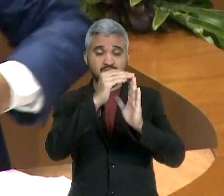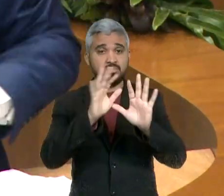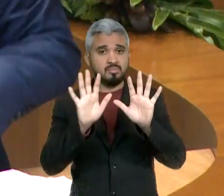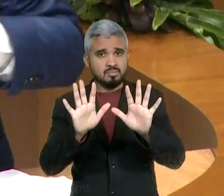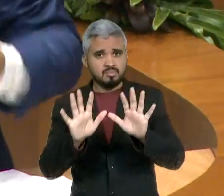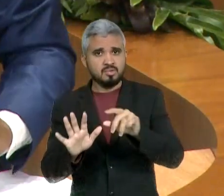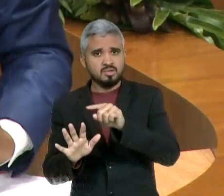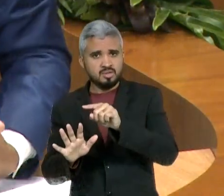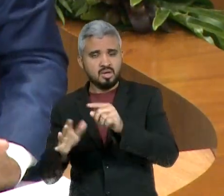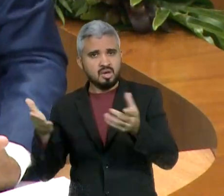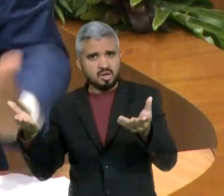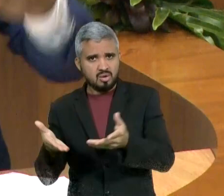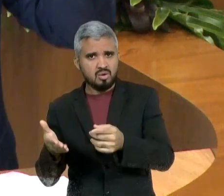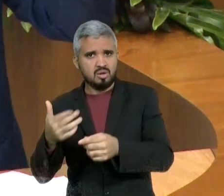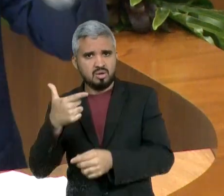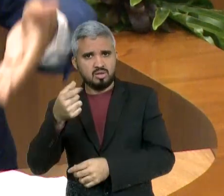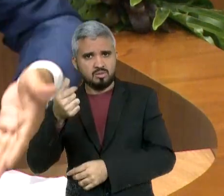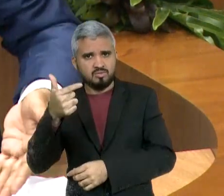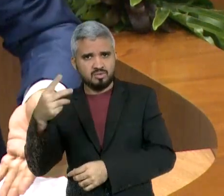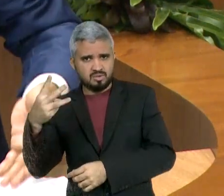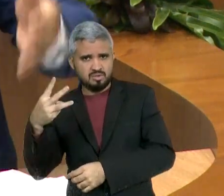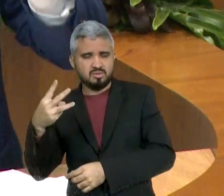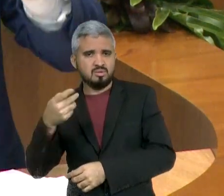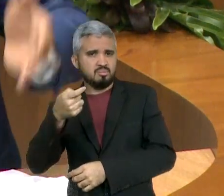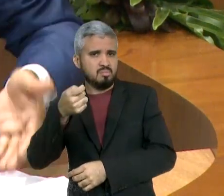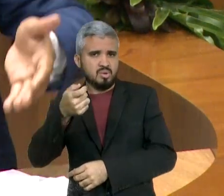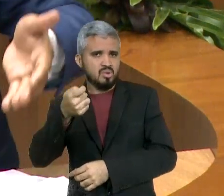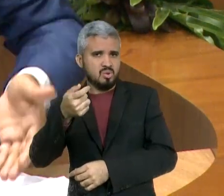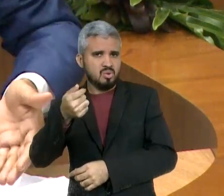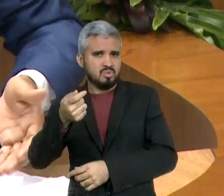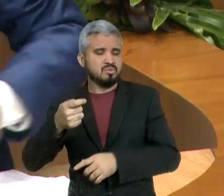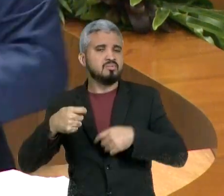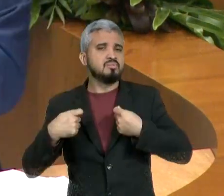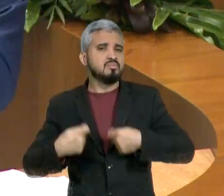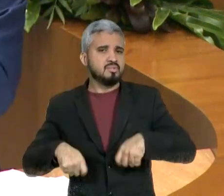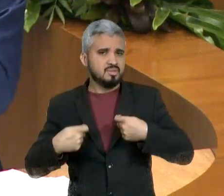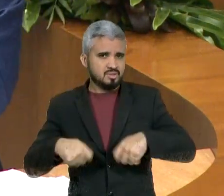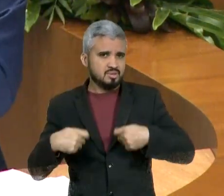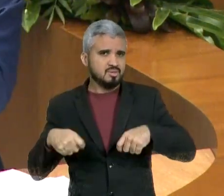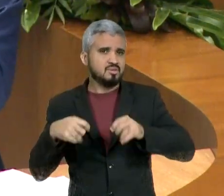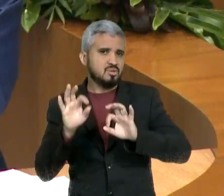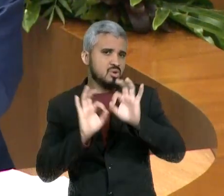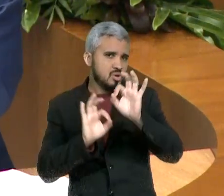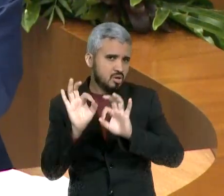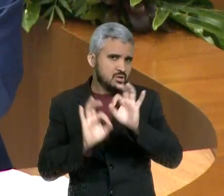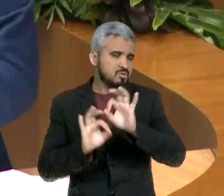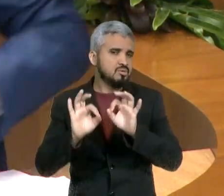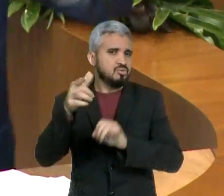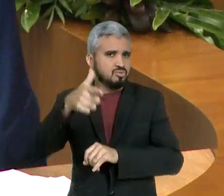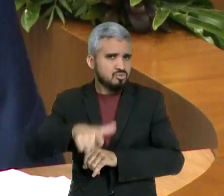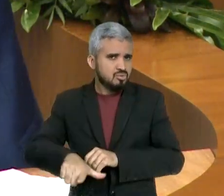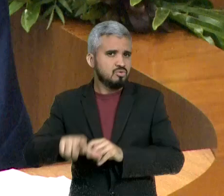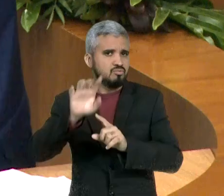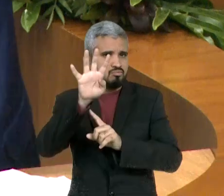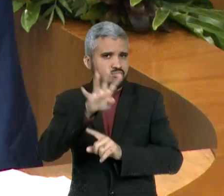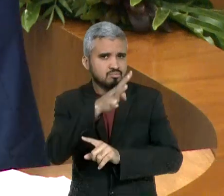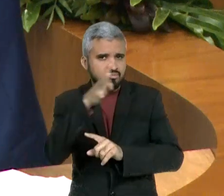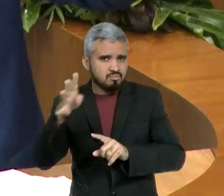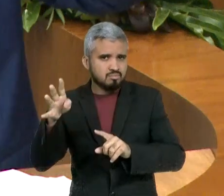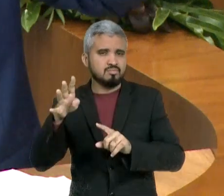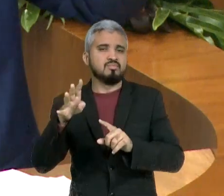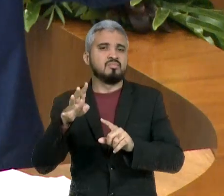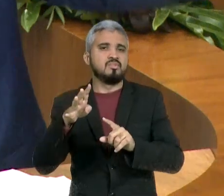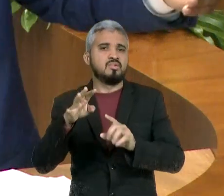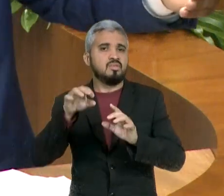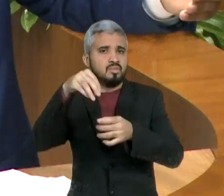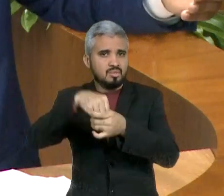precisamos ter uma reorganização nos quadros da Polícia Militar. Então, só se tem o governo do Estado que possa refazer a lista